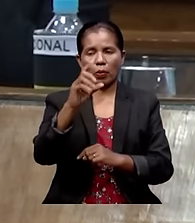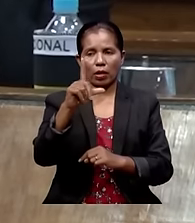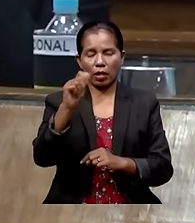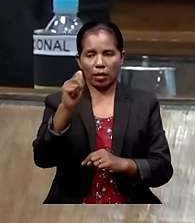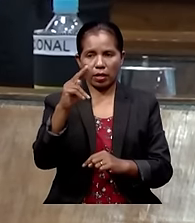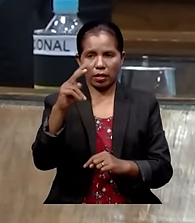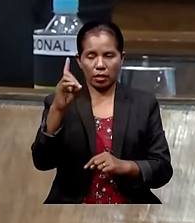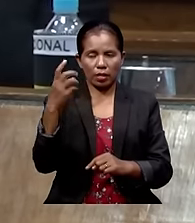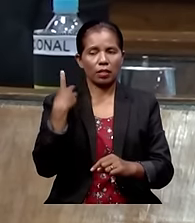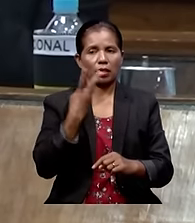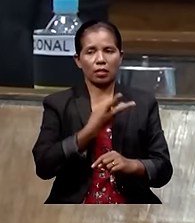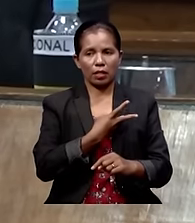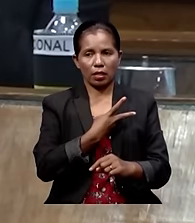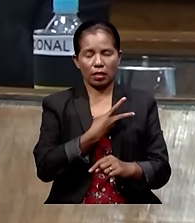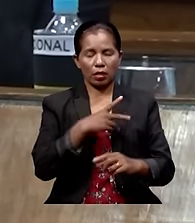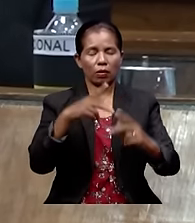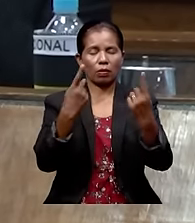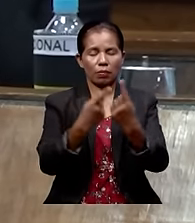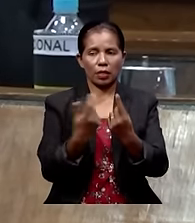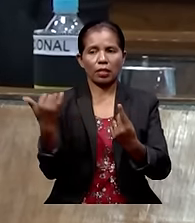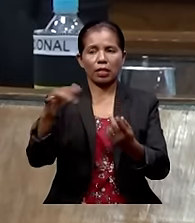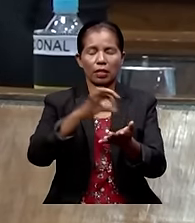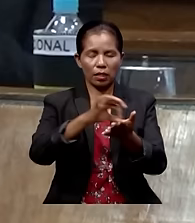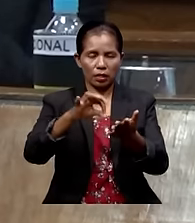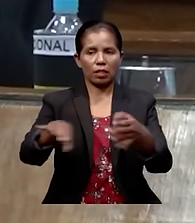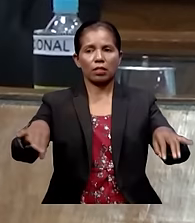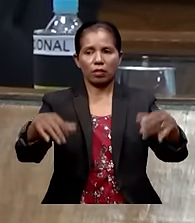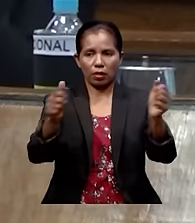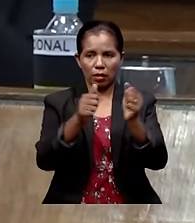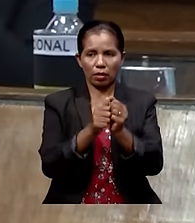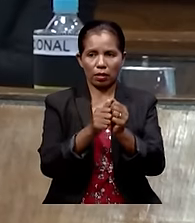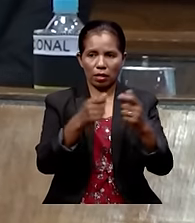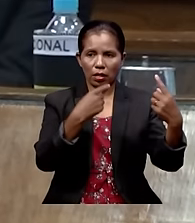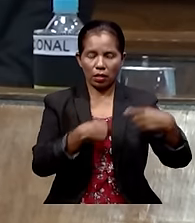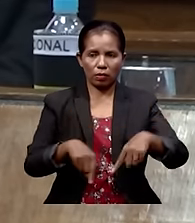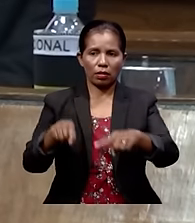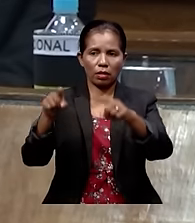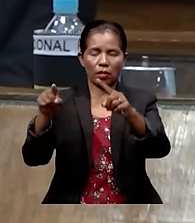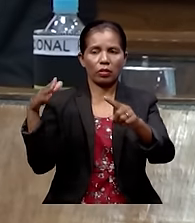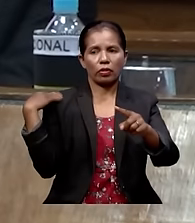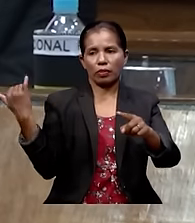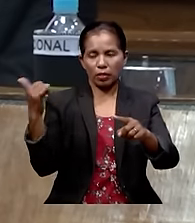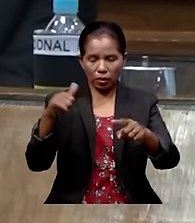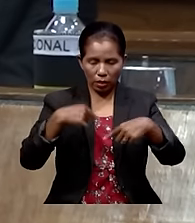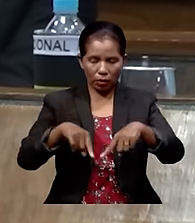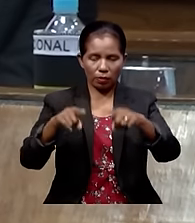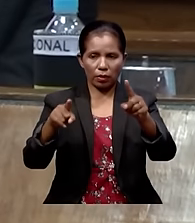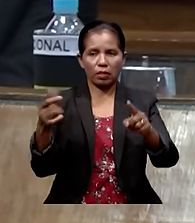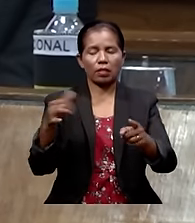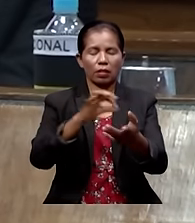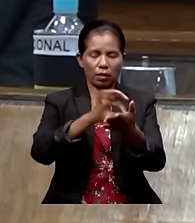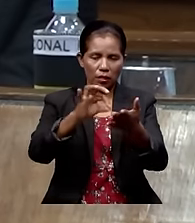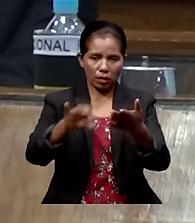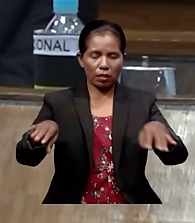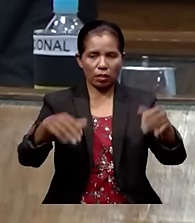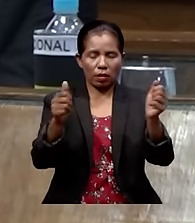trata para empresa se ir assina contrato molo que tu vai jovem se tu vai a Polândia, se ir tem que assina contrato